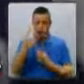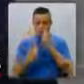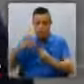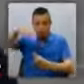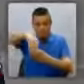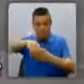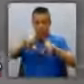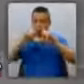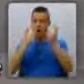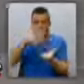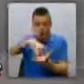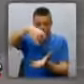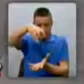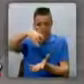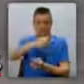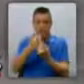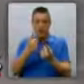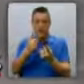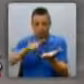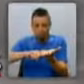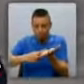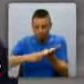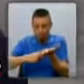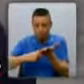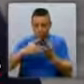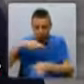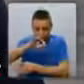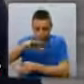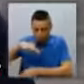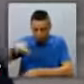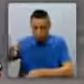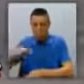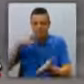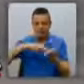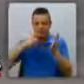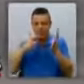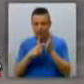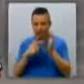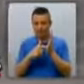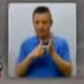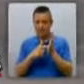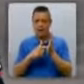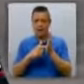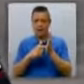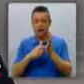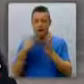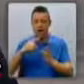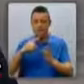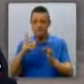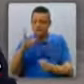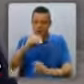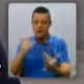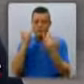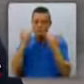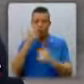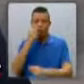interior, precisamente para tirar impressões digitais, estão a fazer perícias técnicas para encontrar mais dados sobre